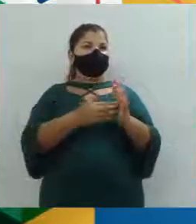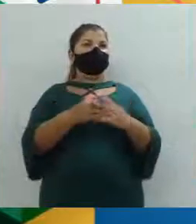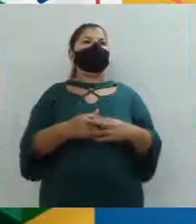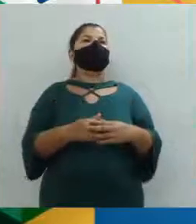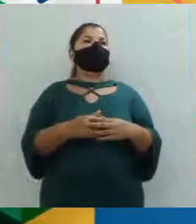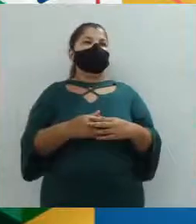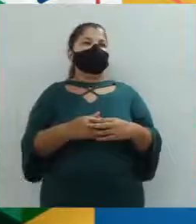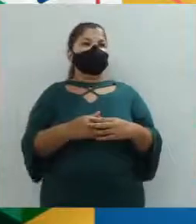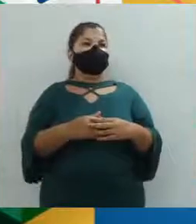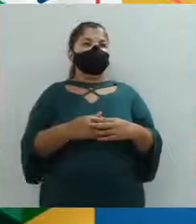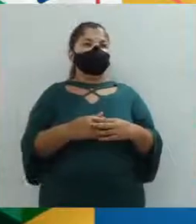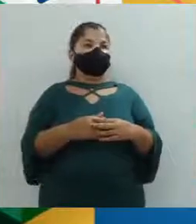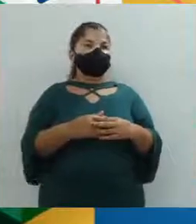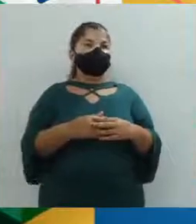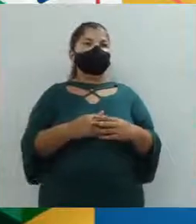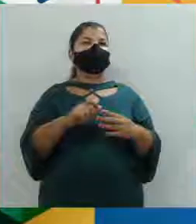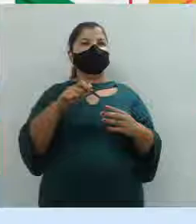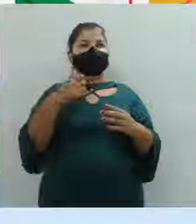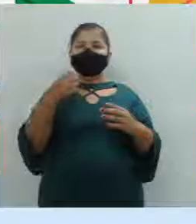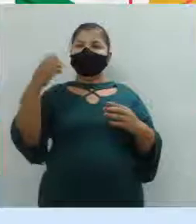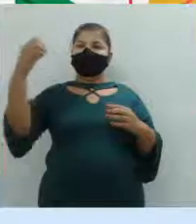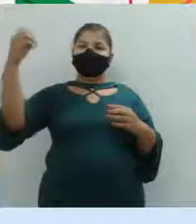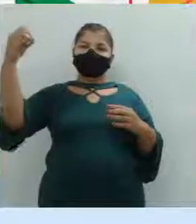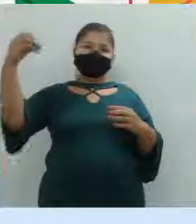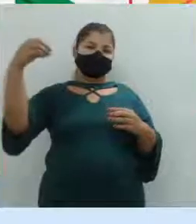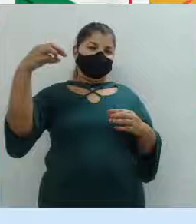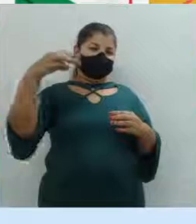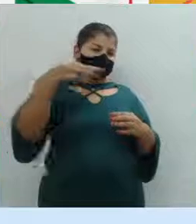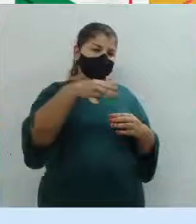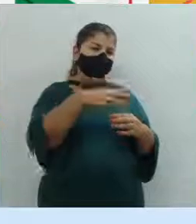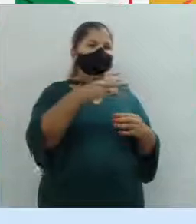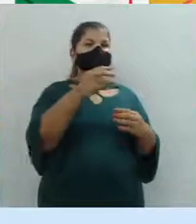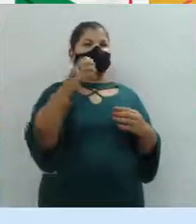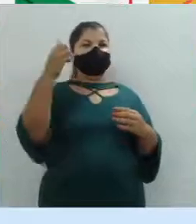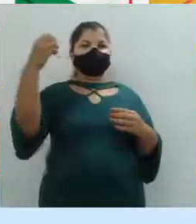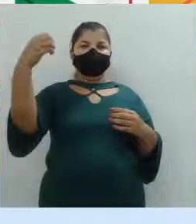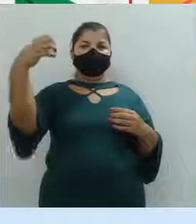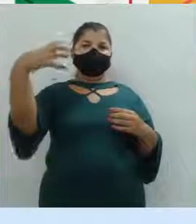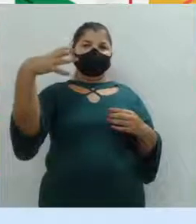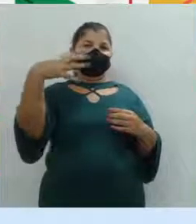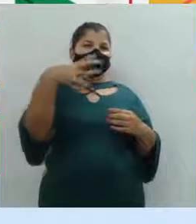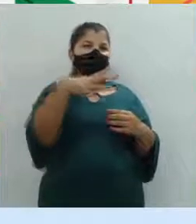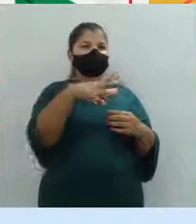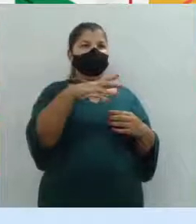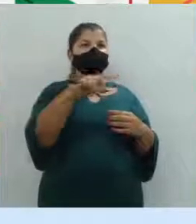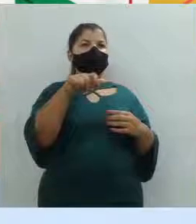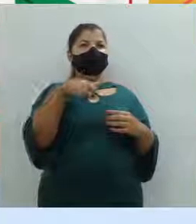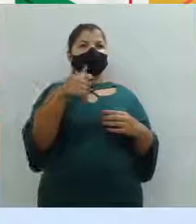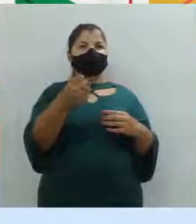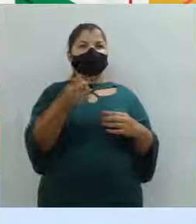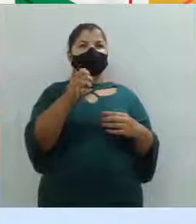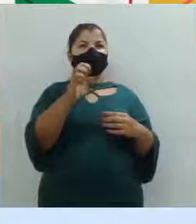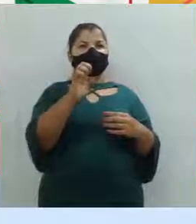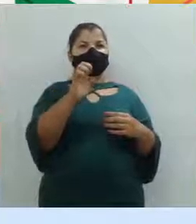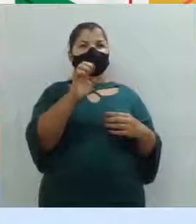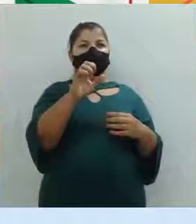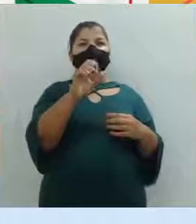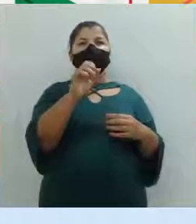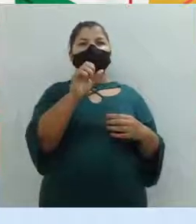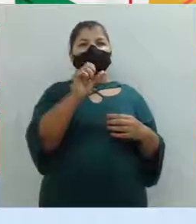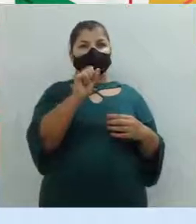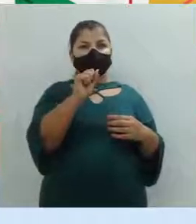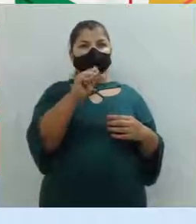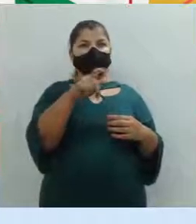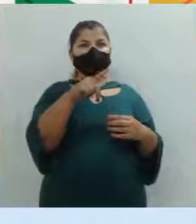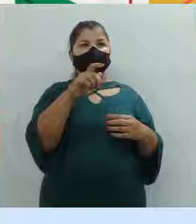Esse conjunto de feixe de luz, né, que a gente acabou de ver a decomposição aqui agora, ele chama de espectro. né? Então, isso